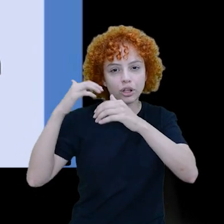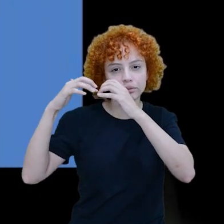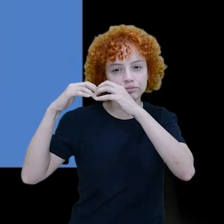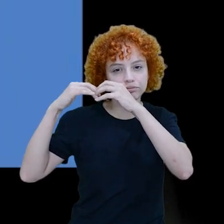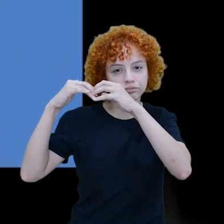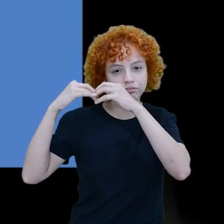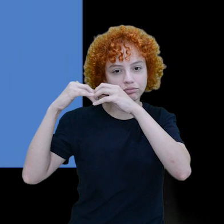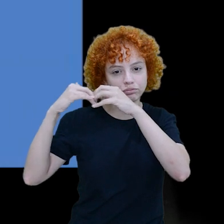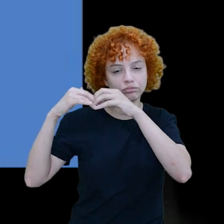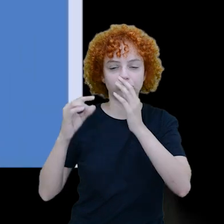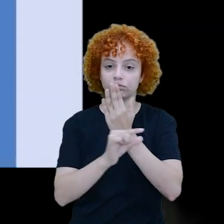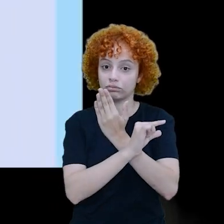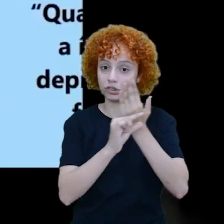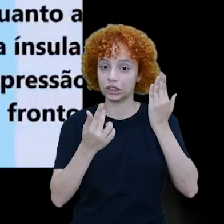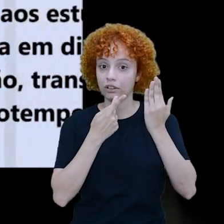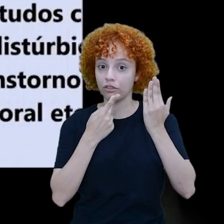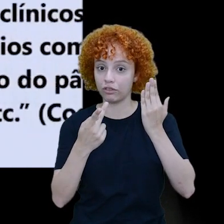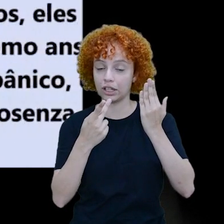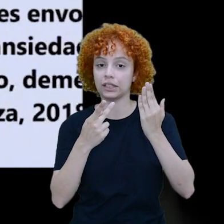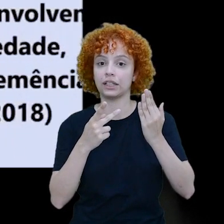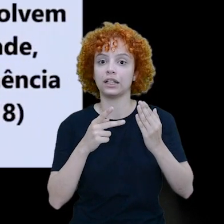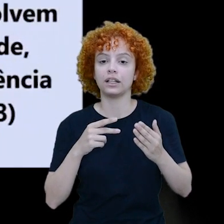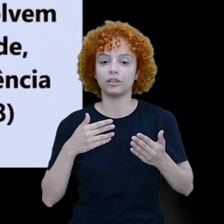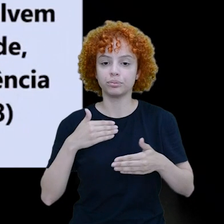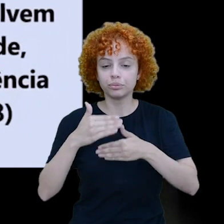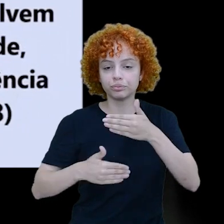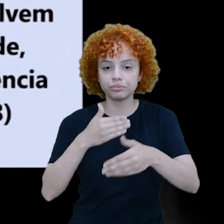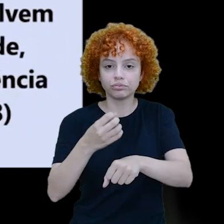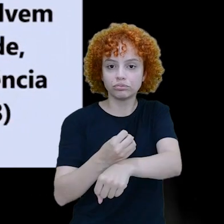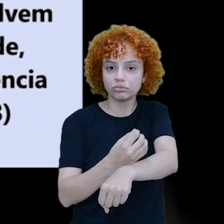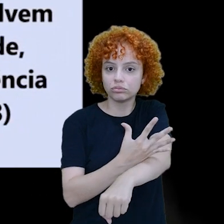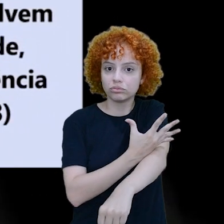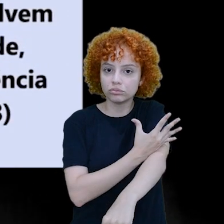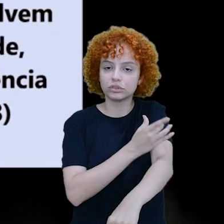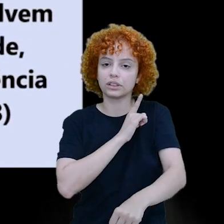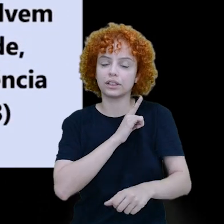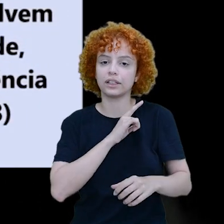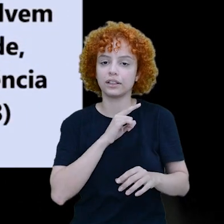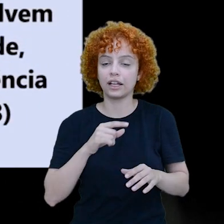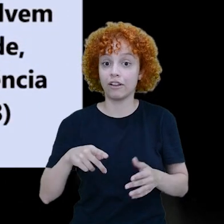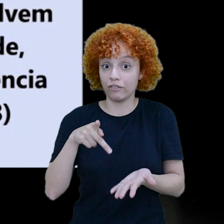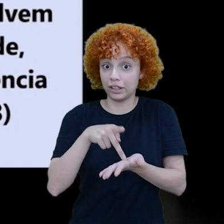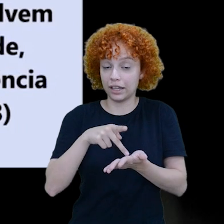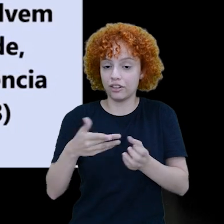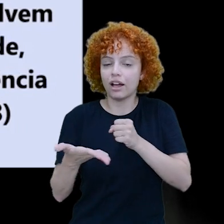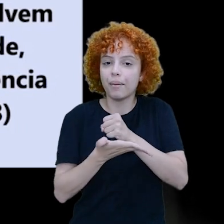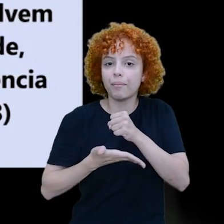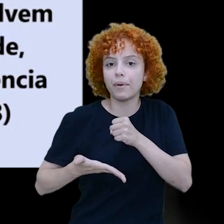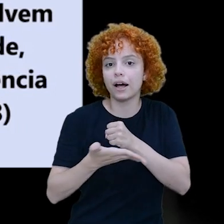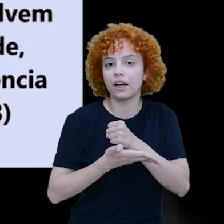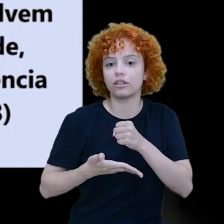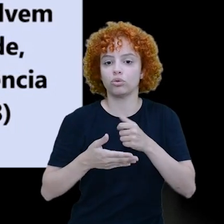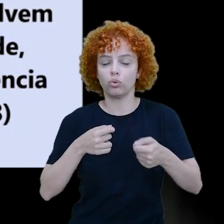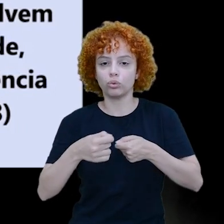E Cosenza ainda coloca que a interocepção que ocorre na ínsula parece ser, na verdade, a base